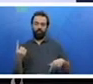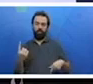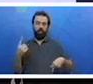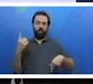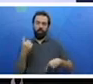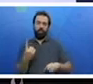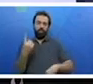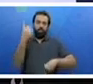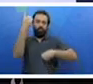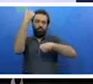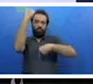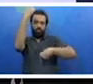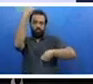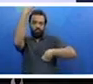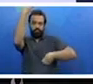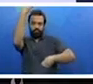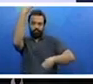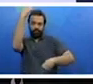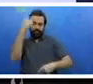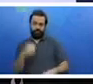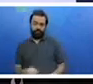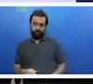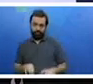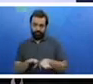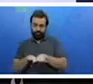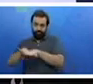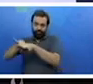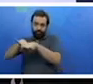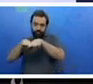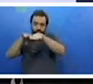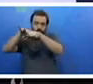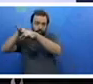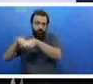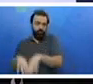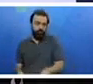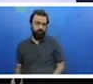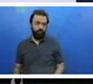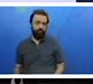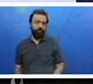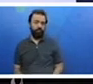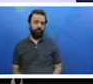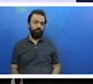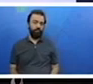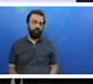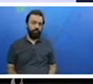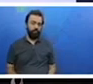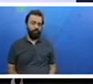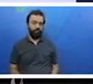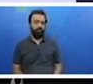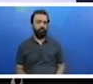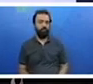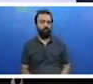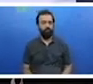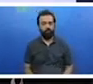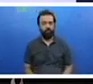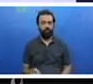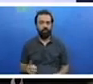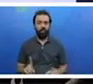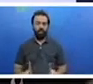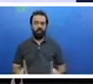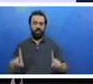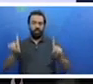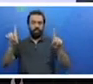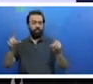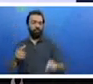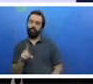então? Aqui nós verificamos que as grandezas envolvidas não eram diretamente proporcionais,